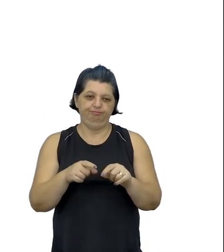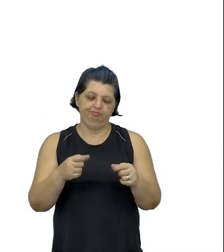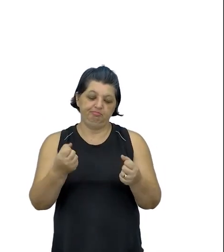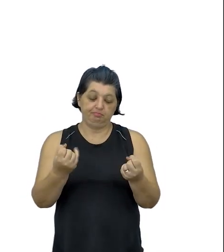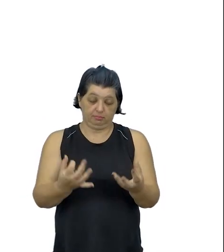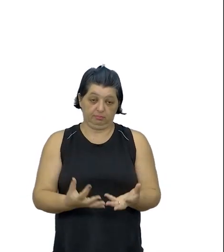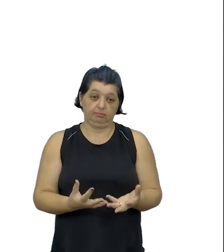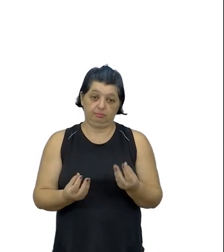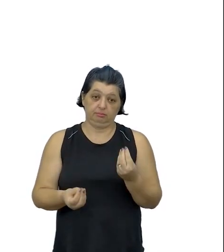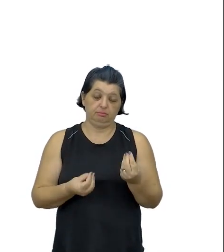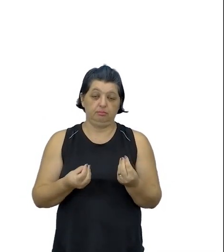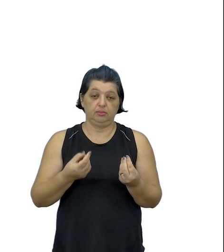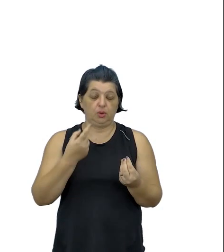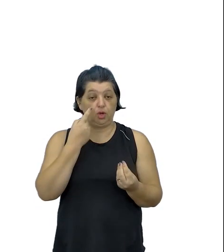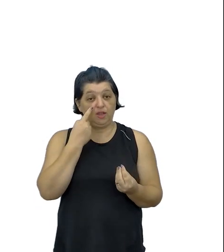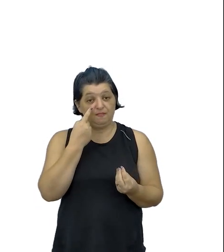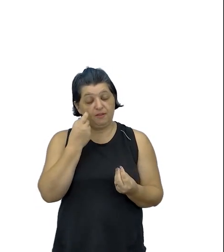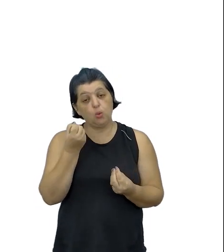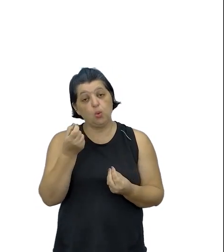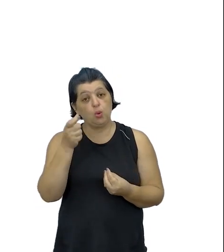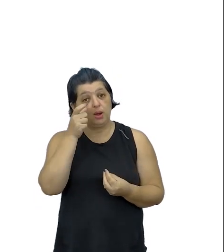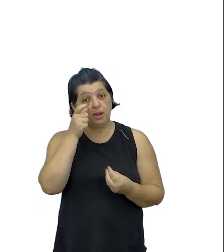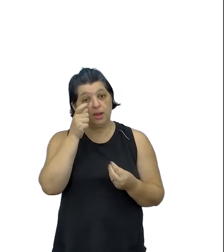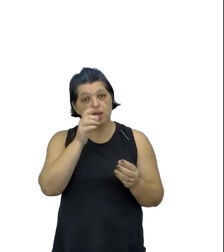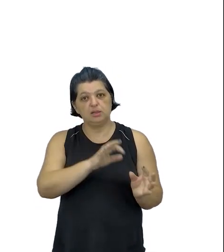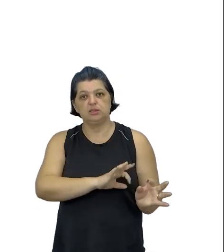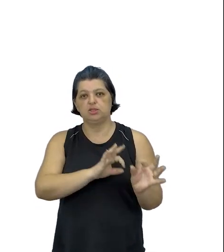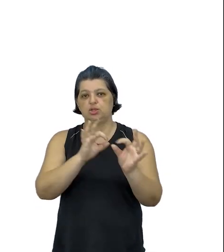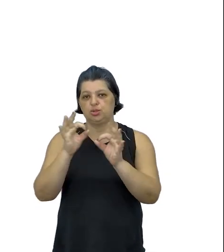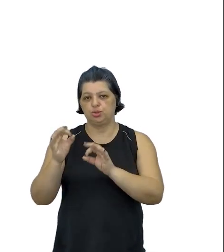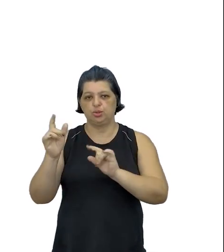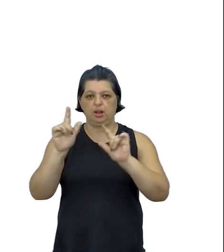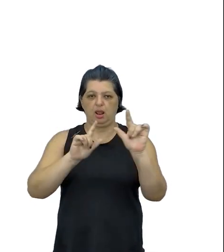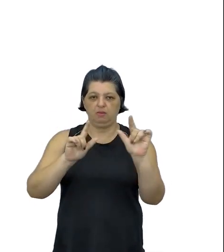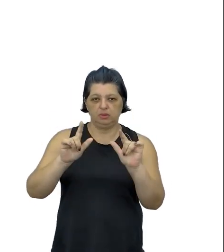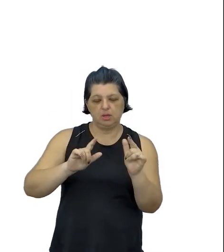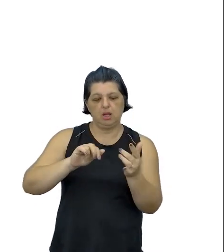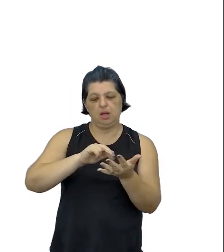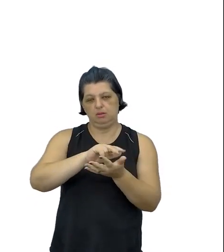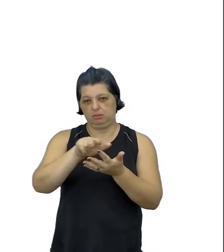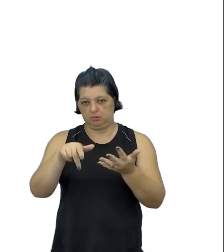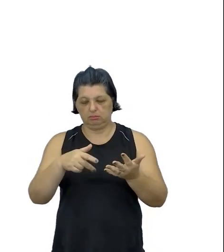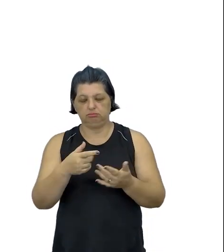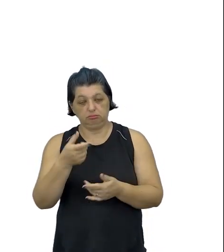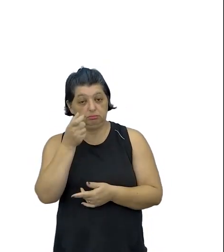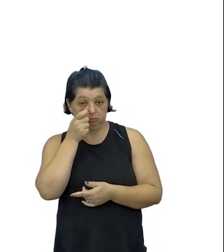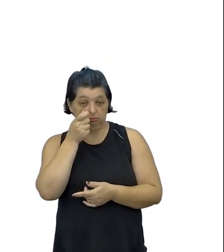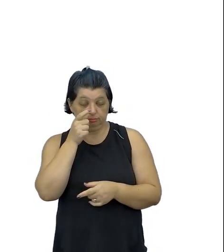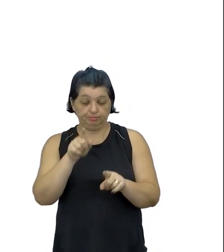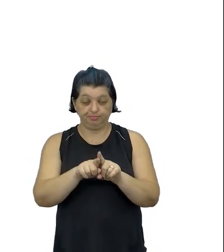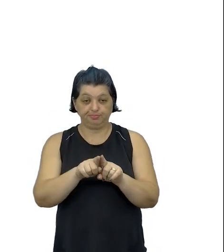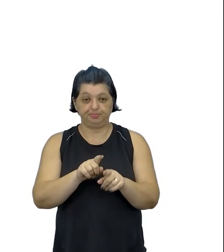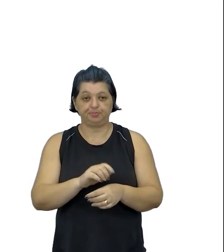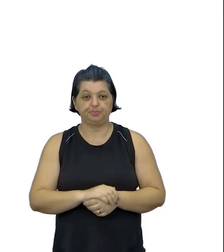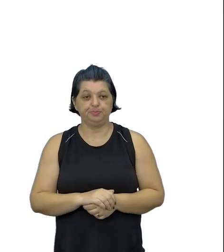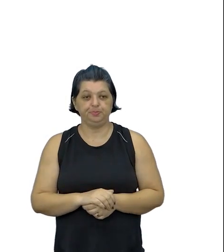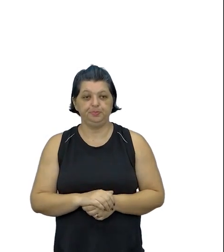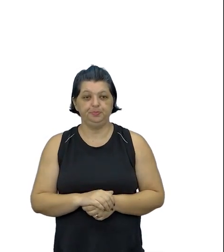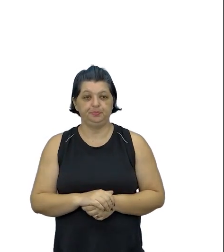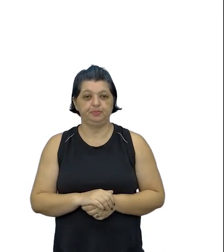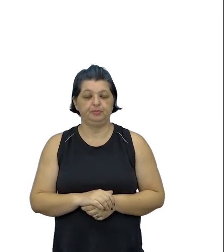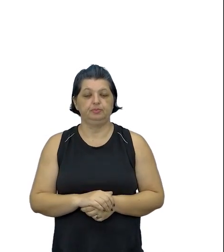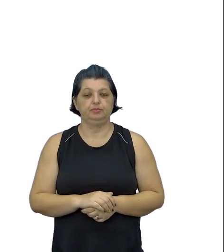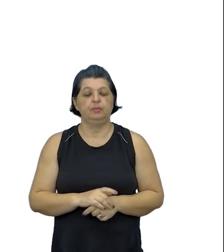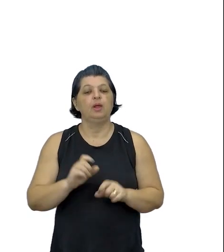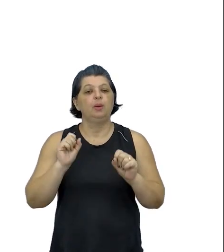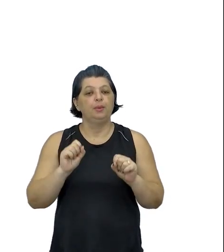comentar algo que eles viram, ou que assistiram, ou que passaram. Então isso é muito interessante. Aqui a gente pode pensar em